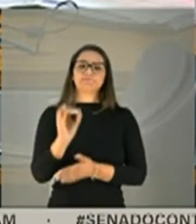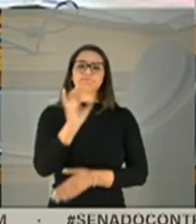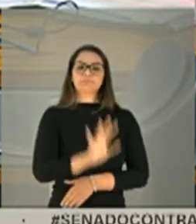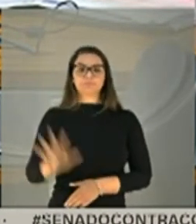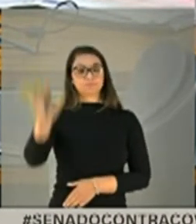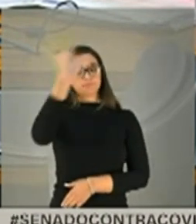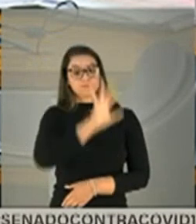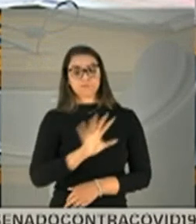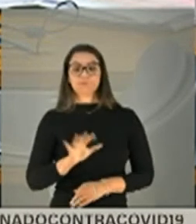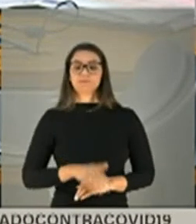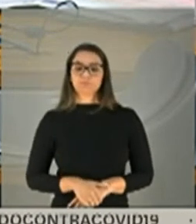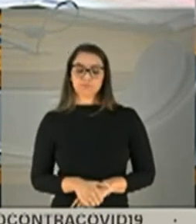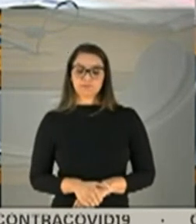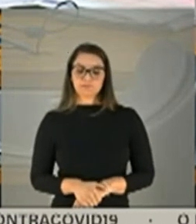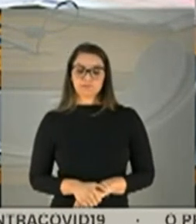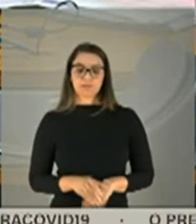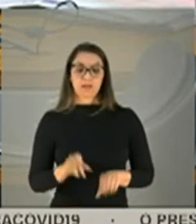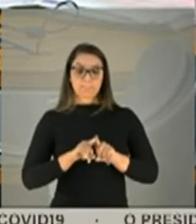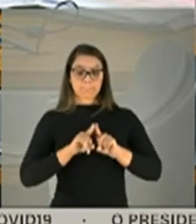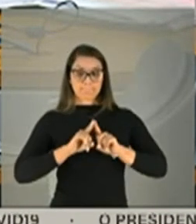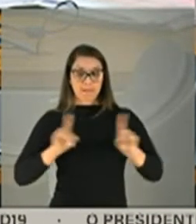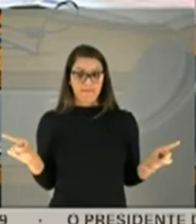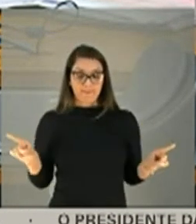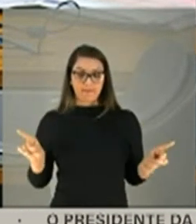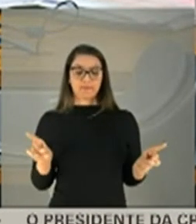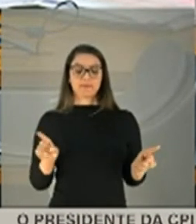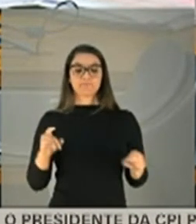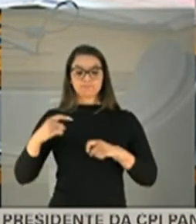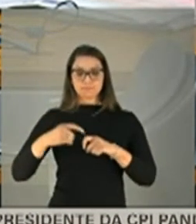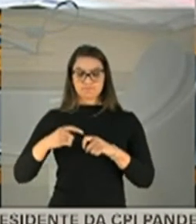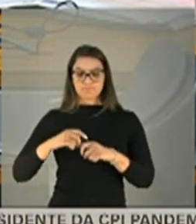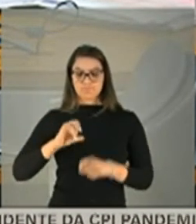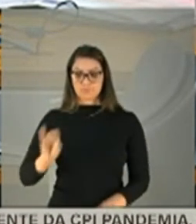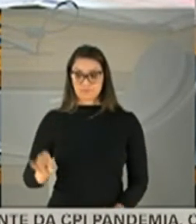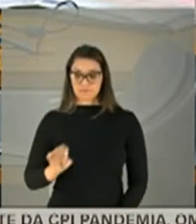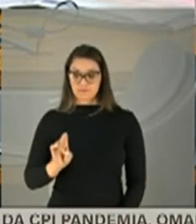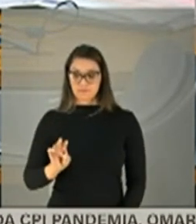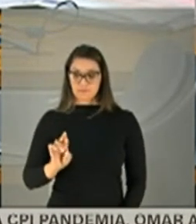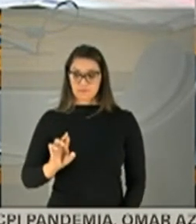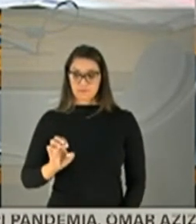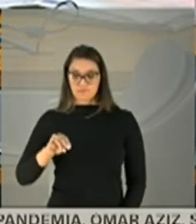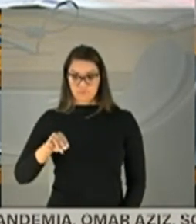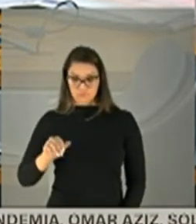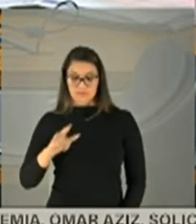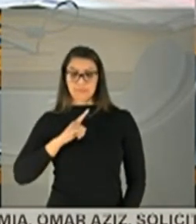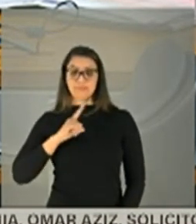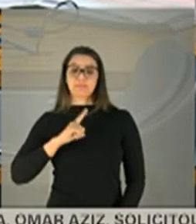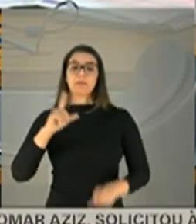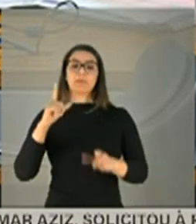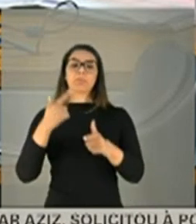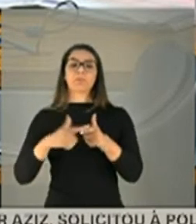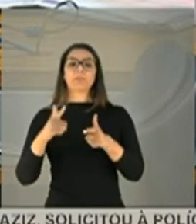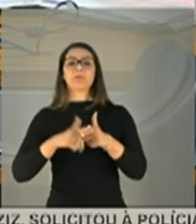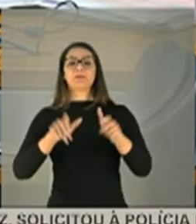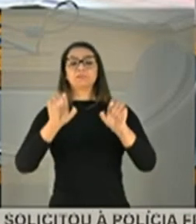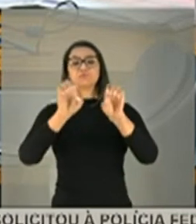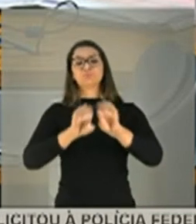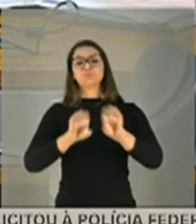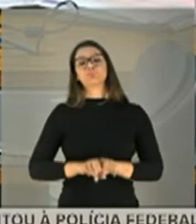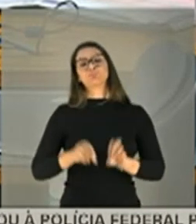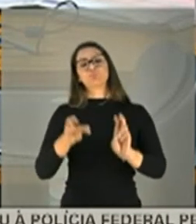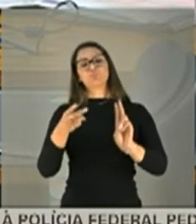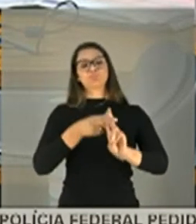estados e municípios. Mas desta forma, doutora Jurema, nós temos um problema de infraestrutura do SUS histórico, que